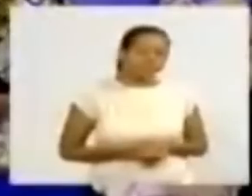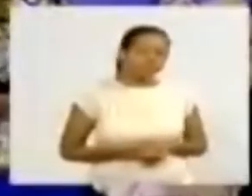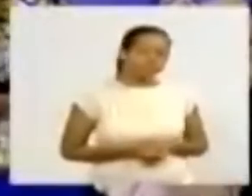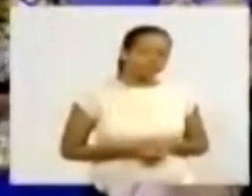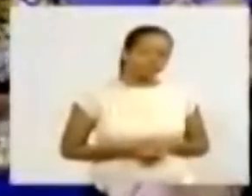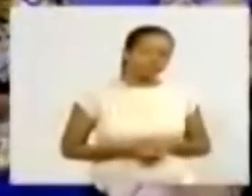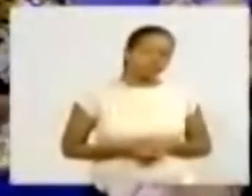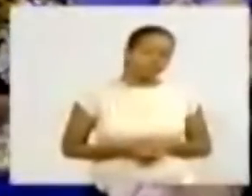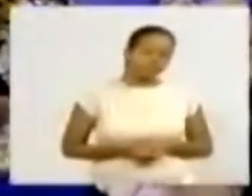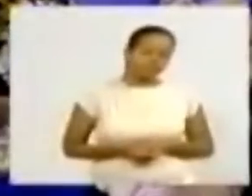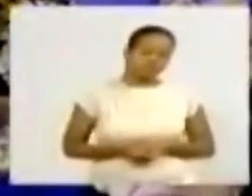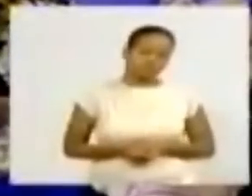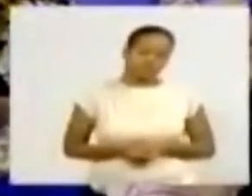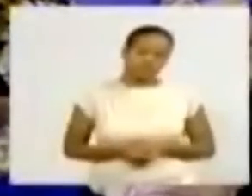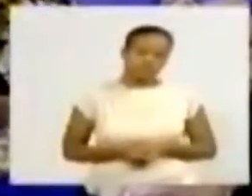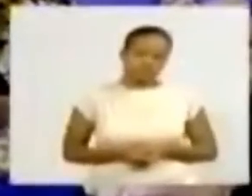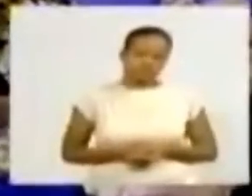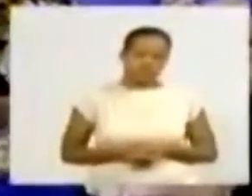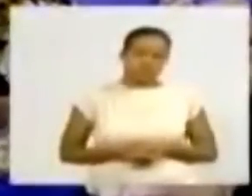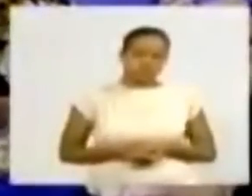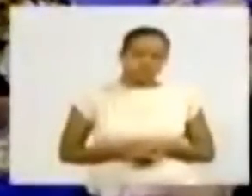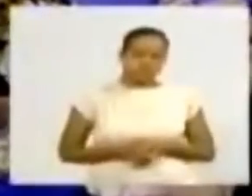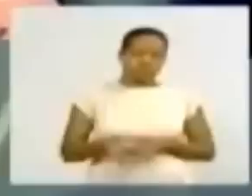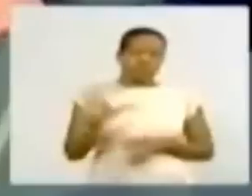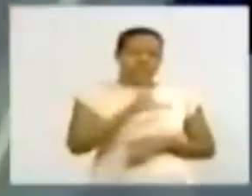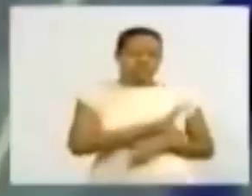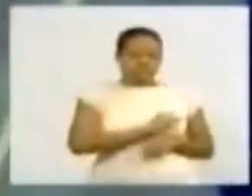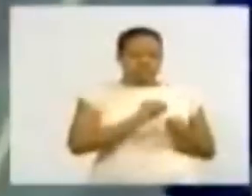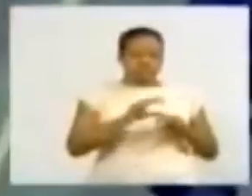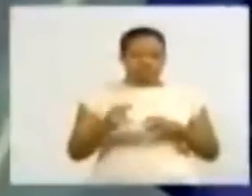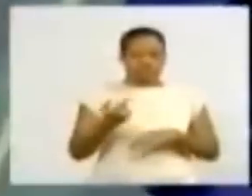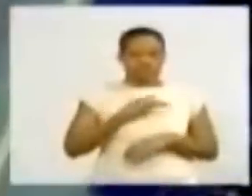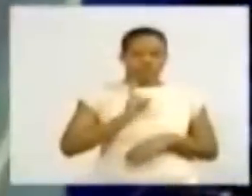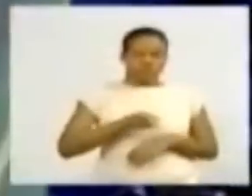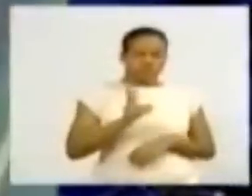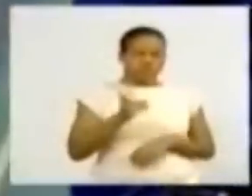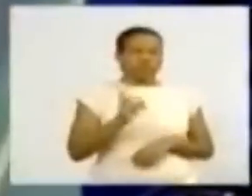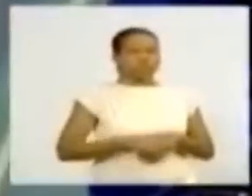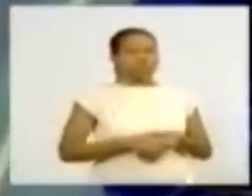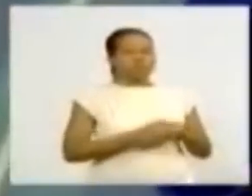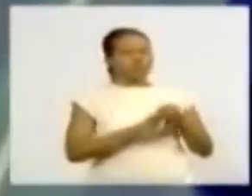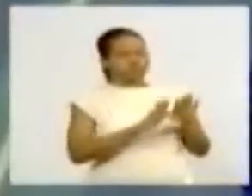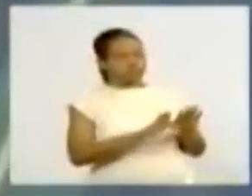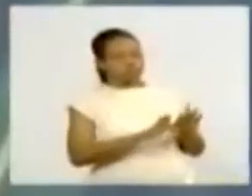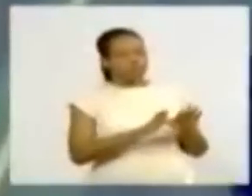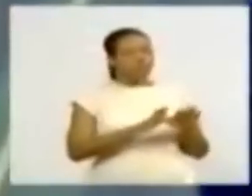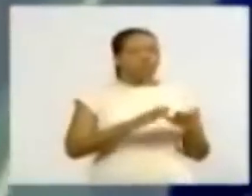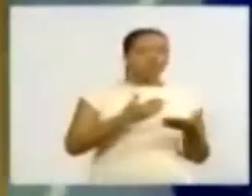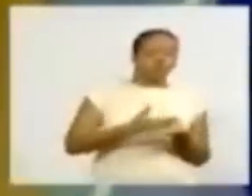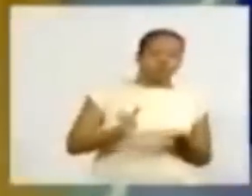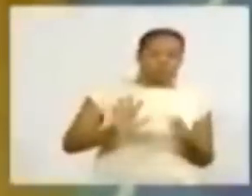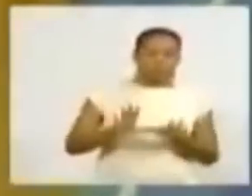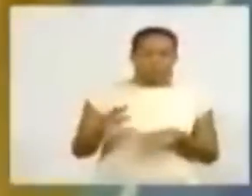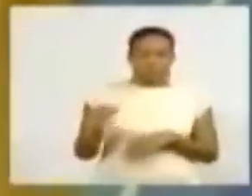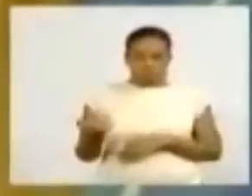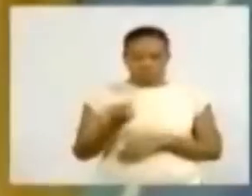O amor é esse limite tênue entre permissão e negação. Quanto mais a gente ama